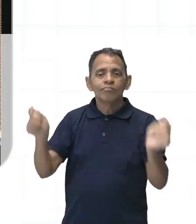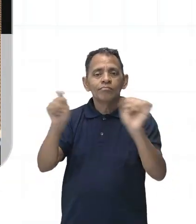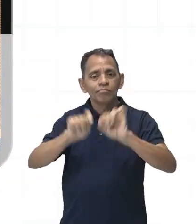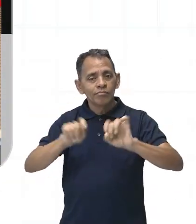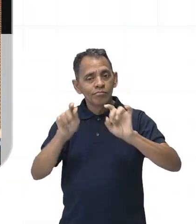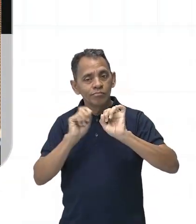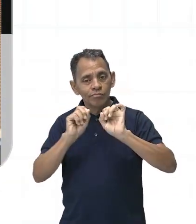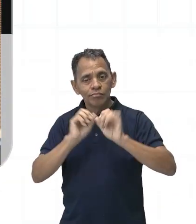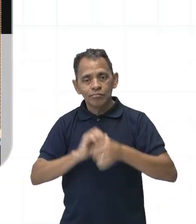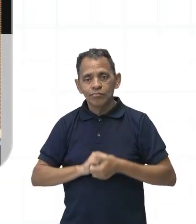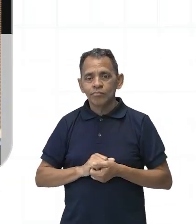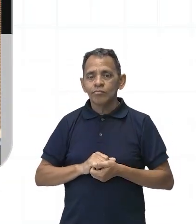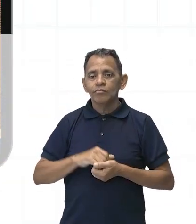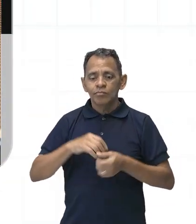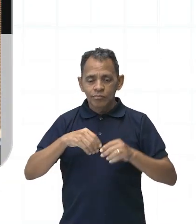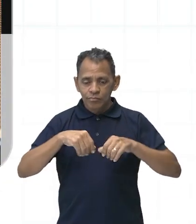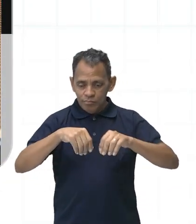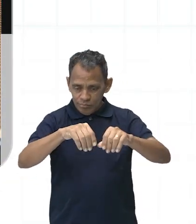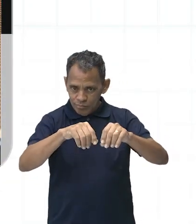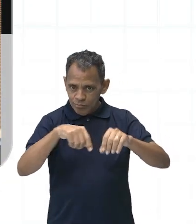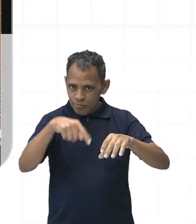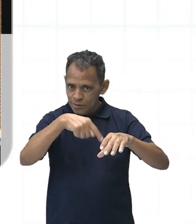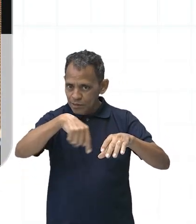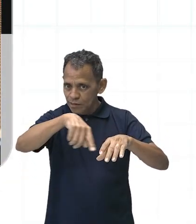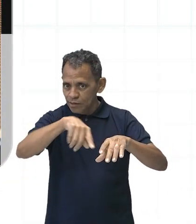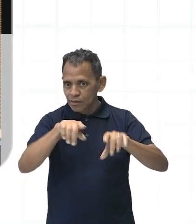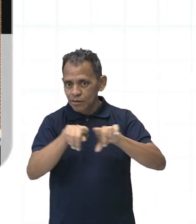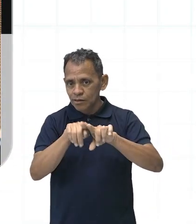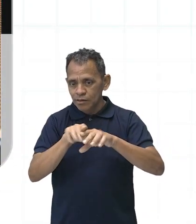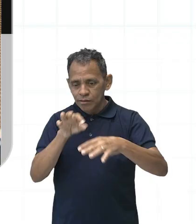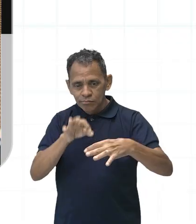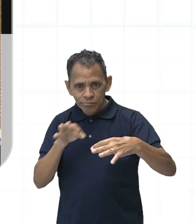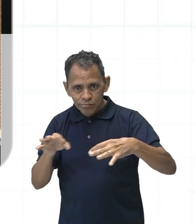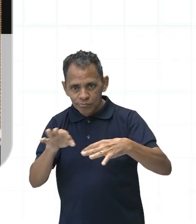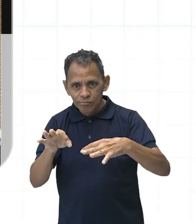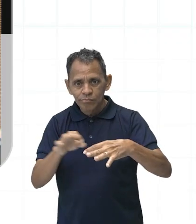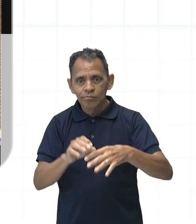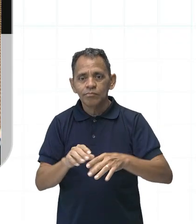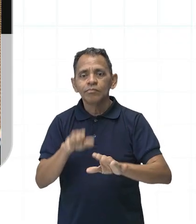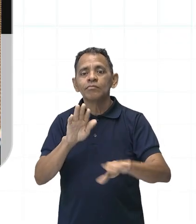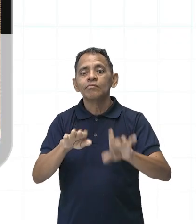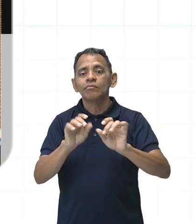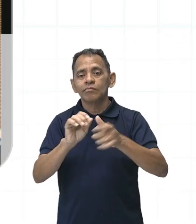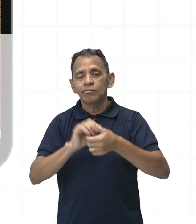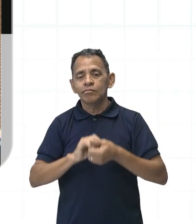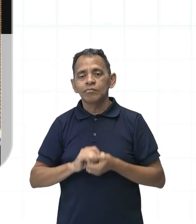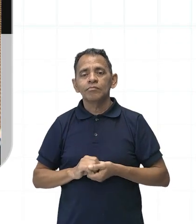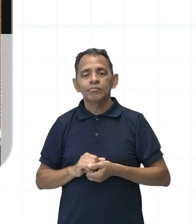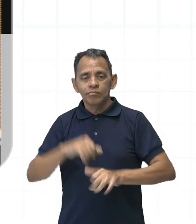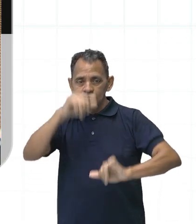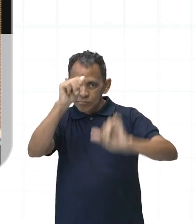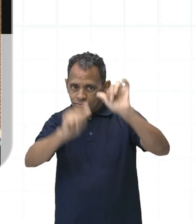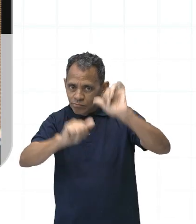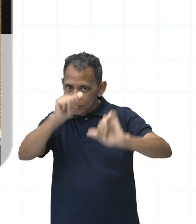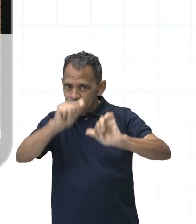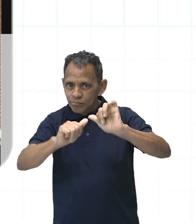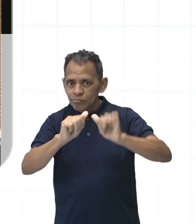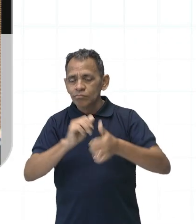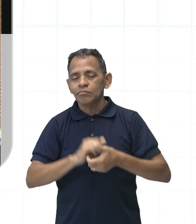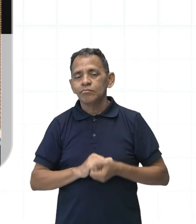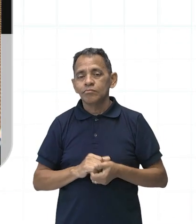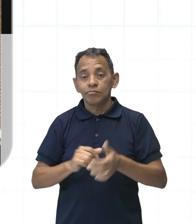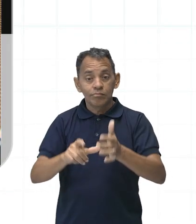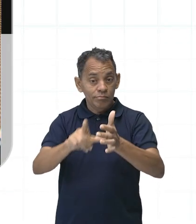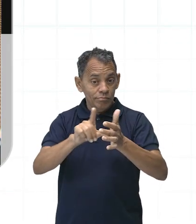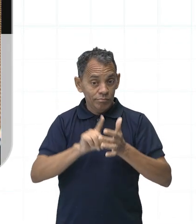também teremos as áreas de sementeira, né? Que vai depender do quê? Dos resultados de uma análise ali